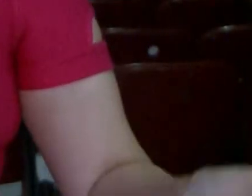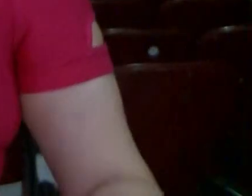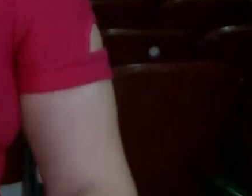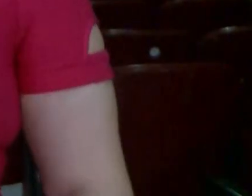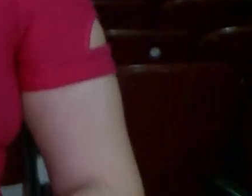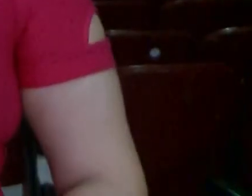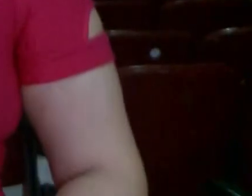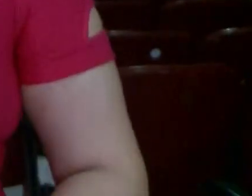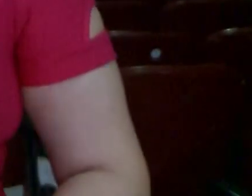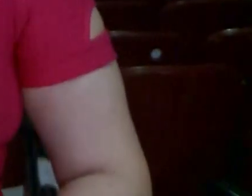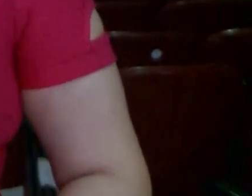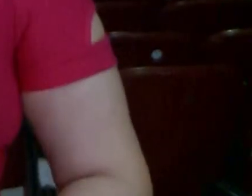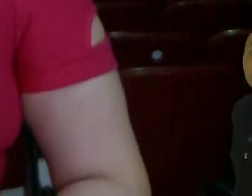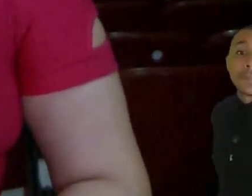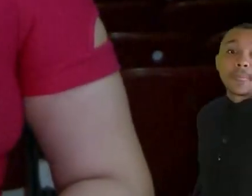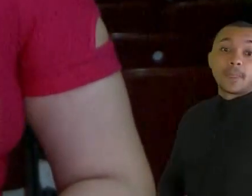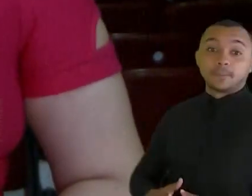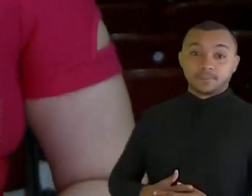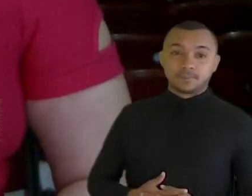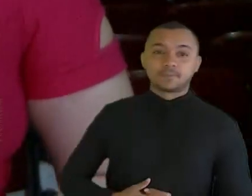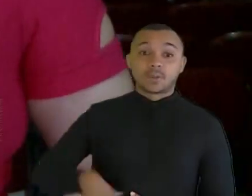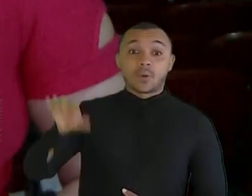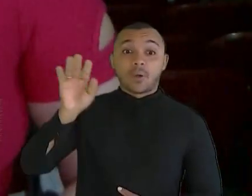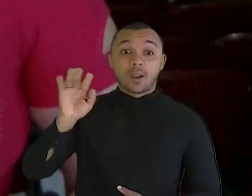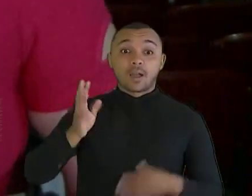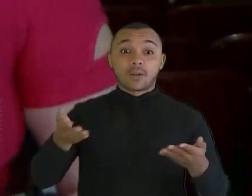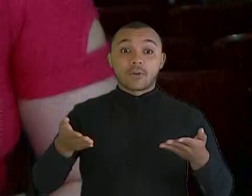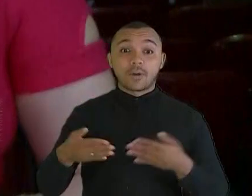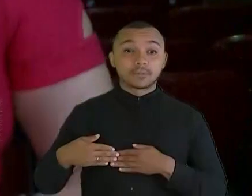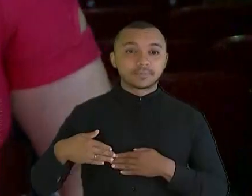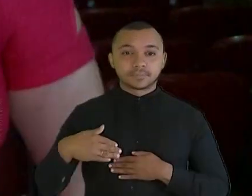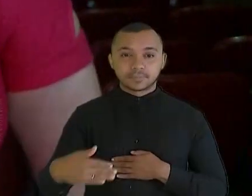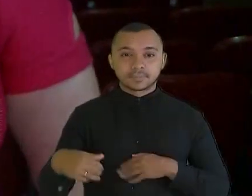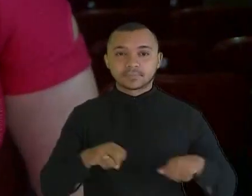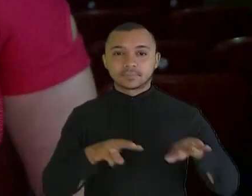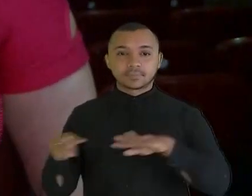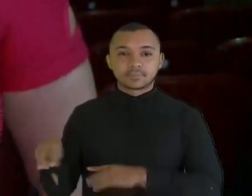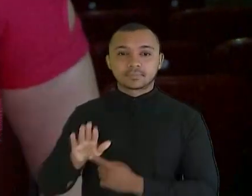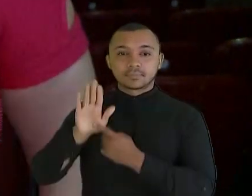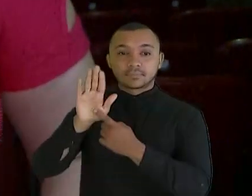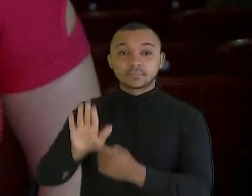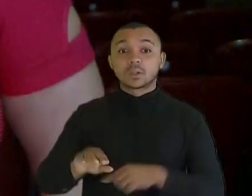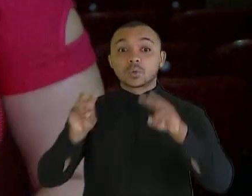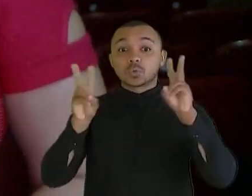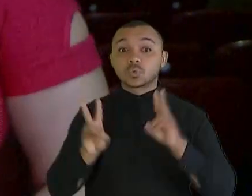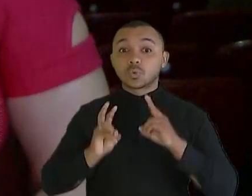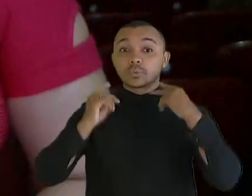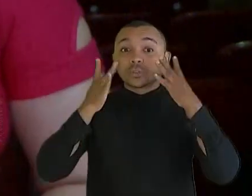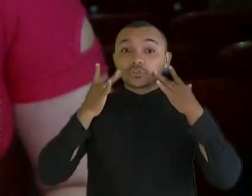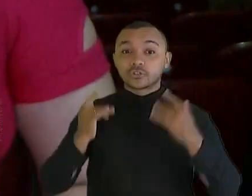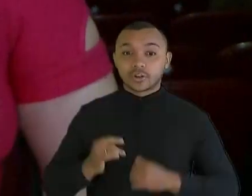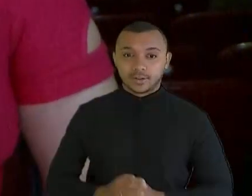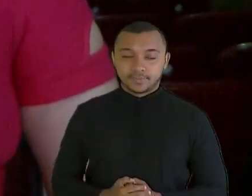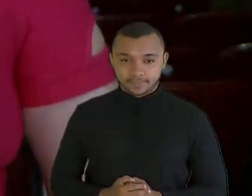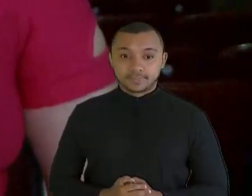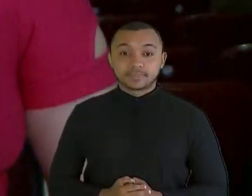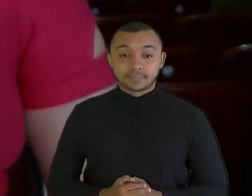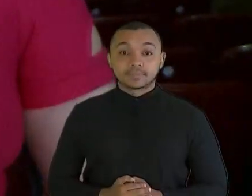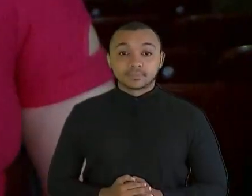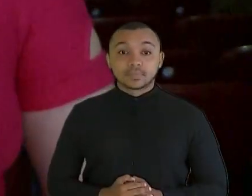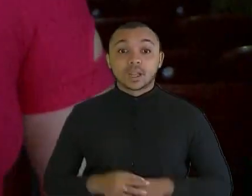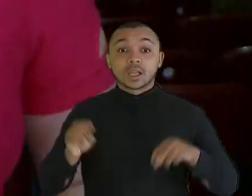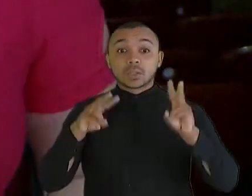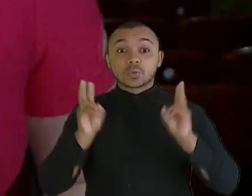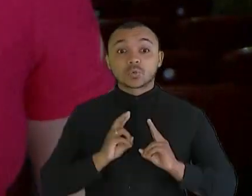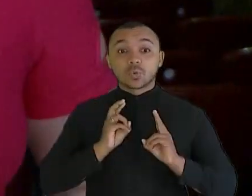Olá! No Em Cena desta semana, destacamos o espetáculo Mary Não Mora Mais em Jauci, uma hilariante comédia escrita